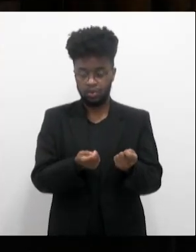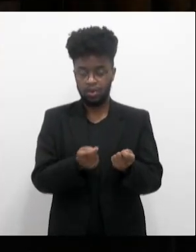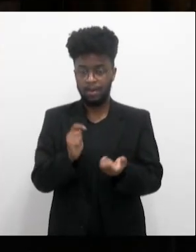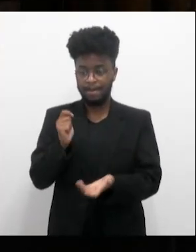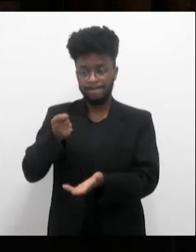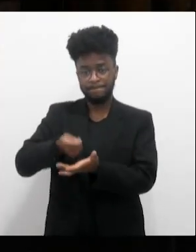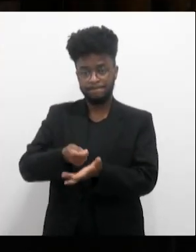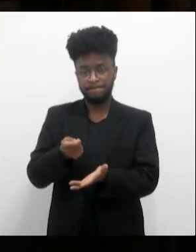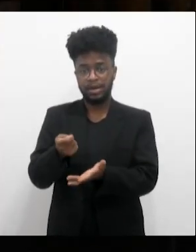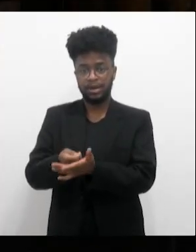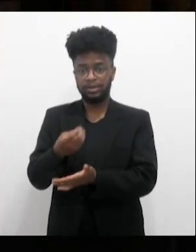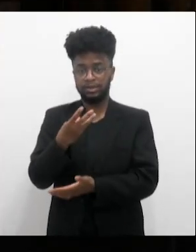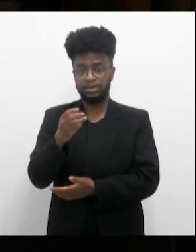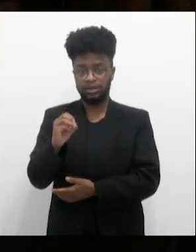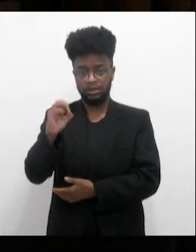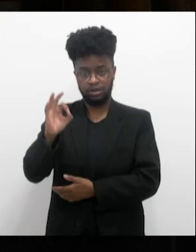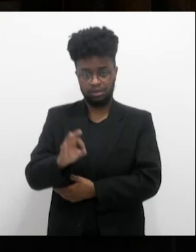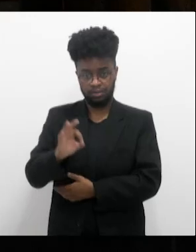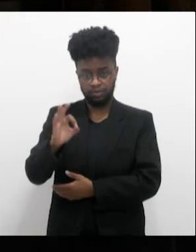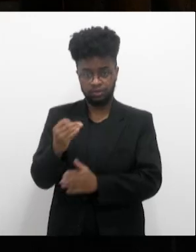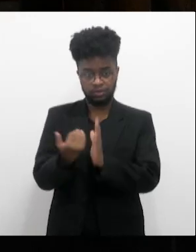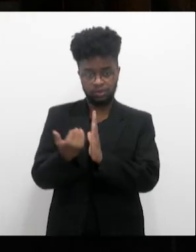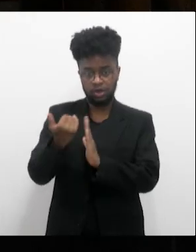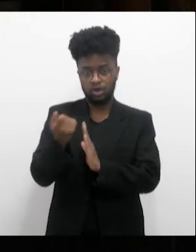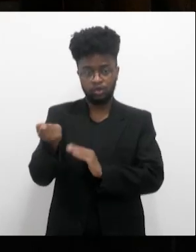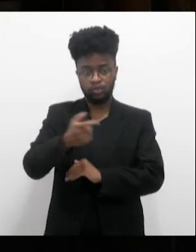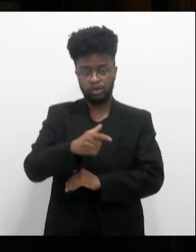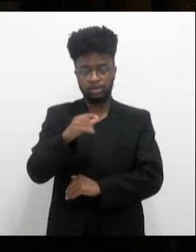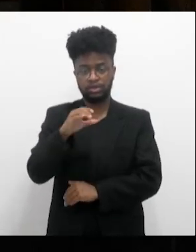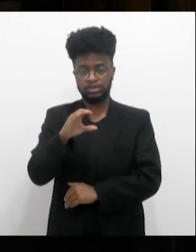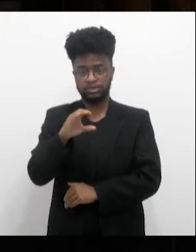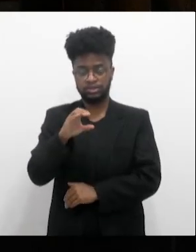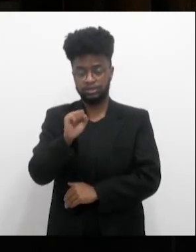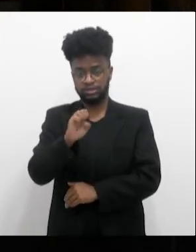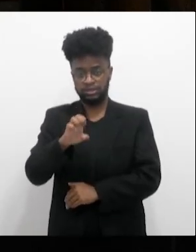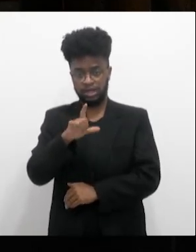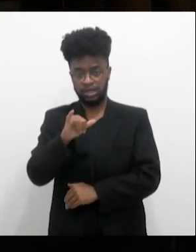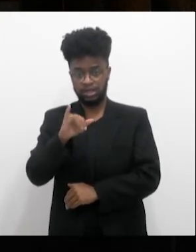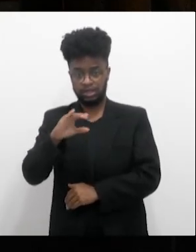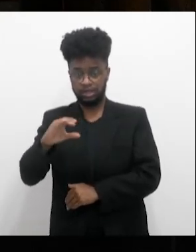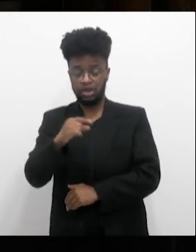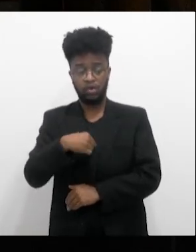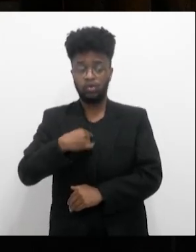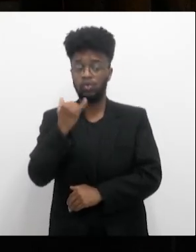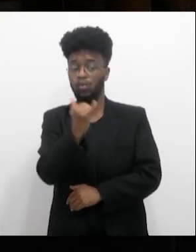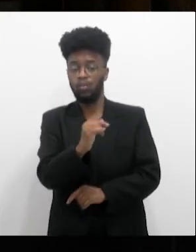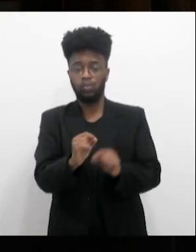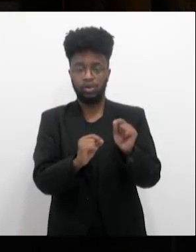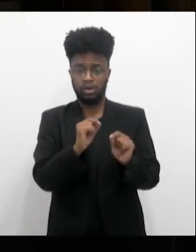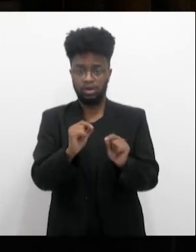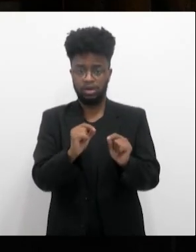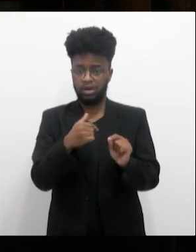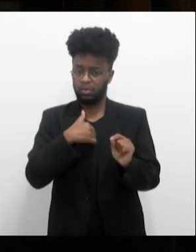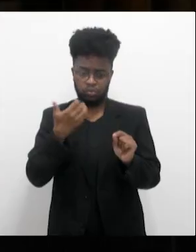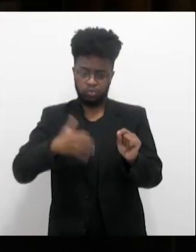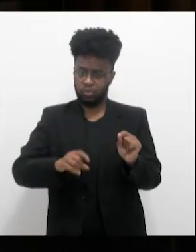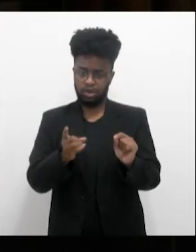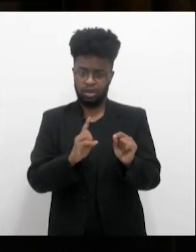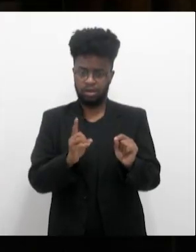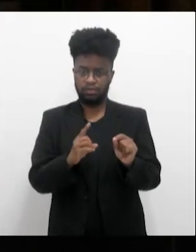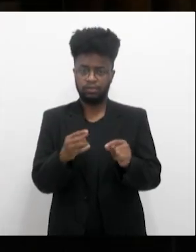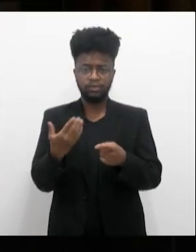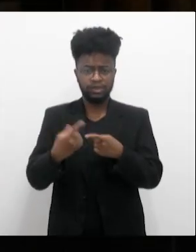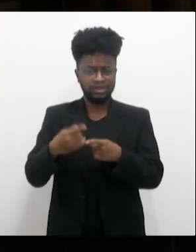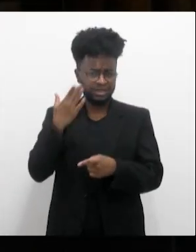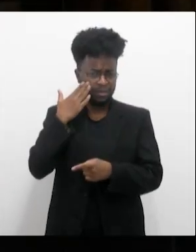pague 30% a mais da taxa Selic, eu vou dizer para a senhora que eu não quero. Sabe por quê? Porque